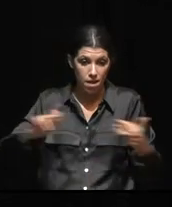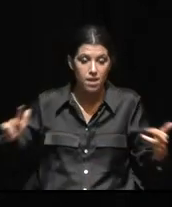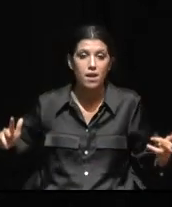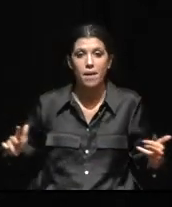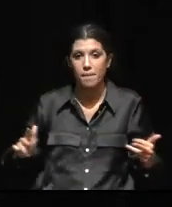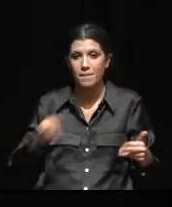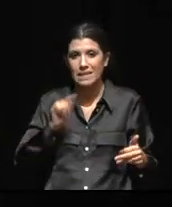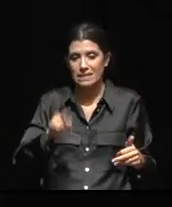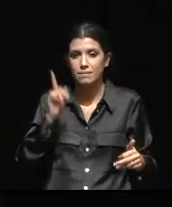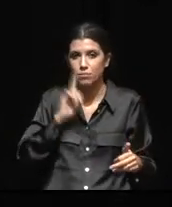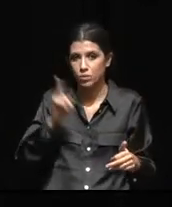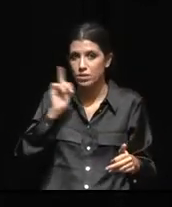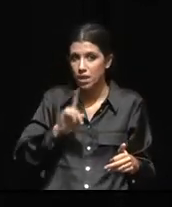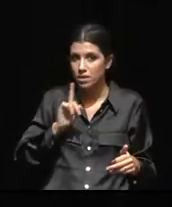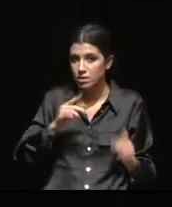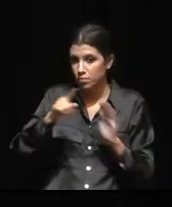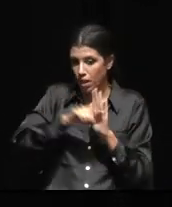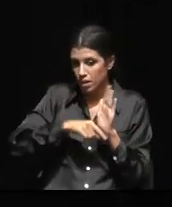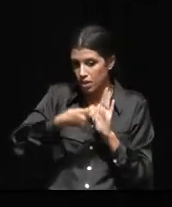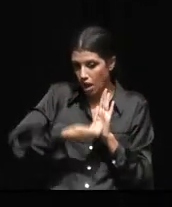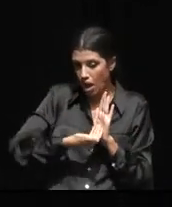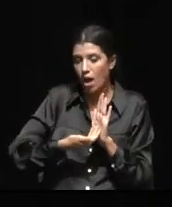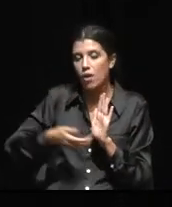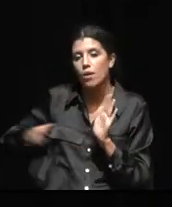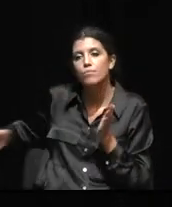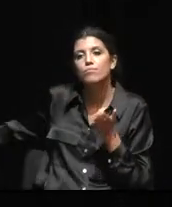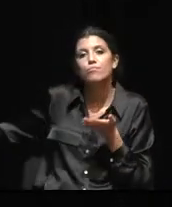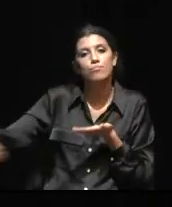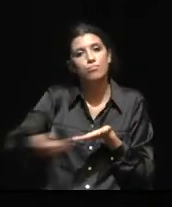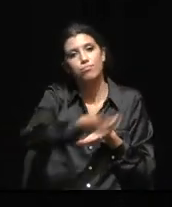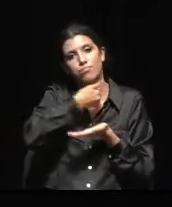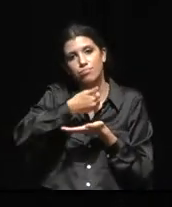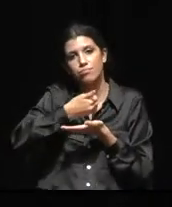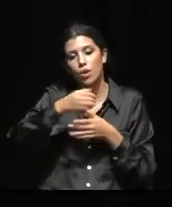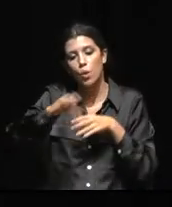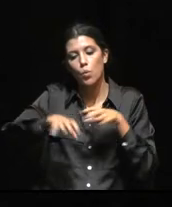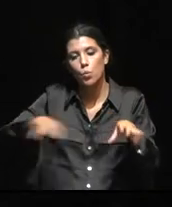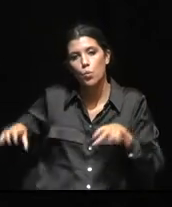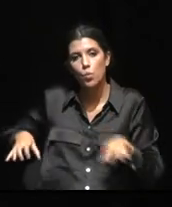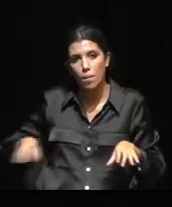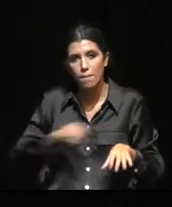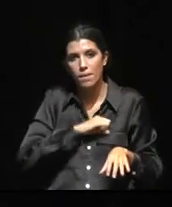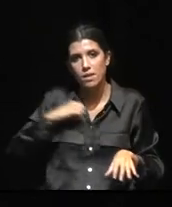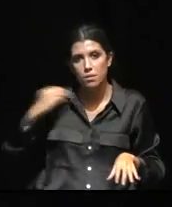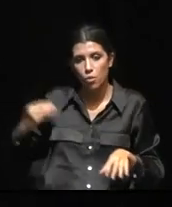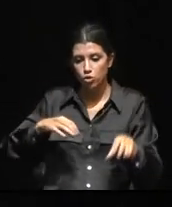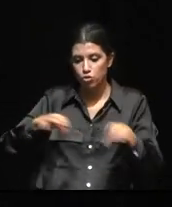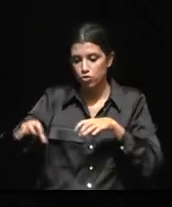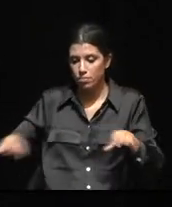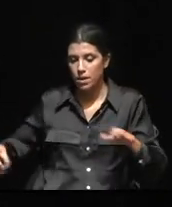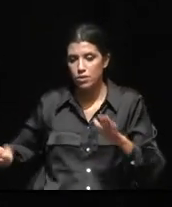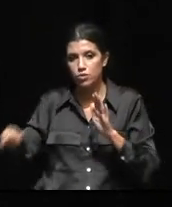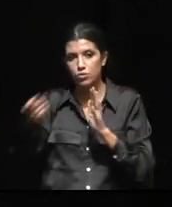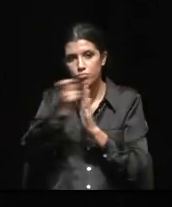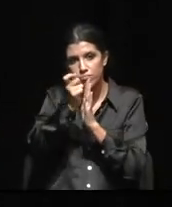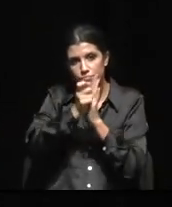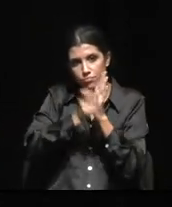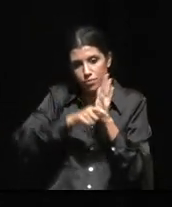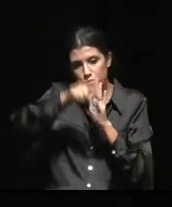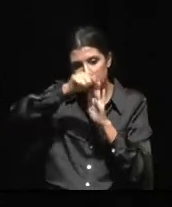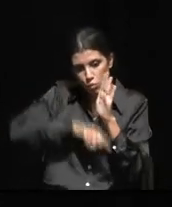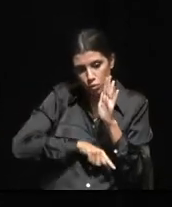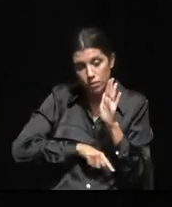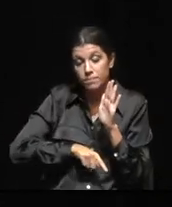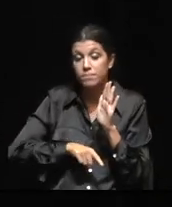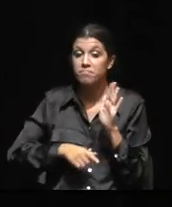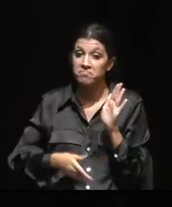esse é fundamental que exista um levantamento Total neste de deste património disperso e aquilo que nos